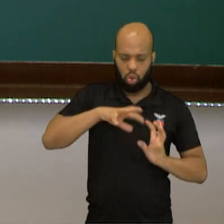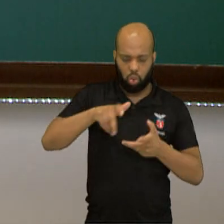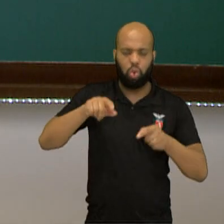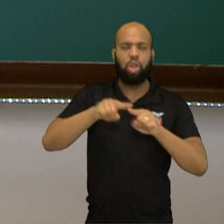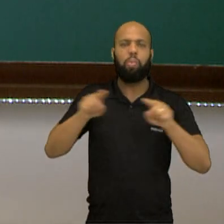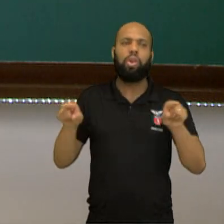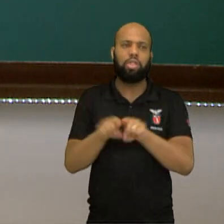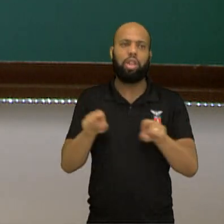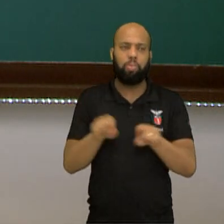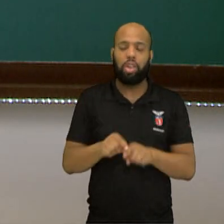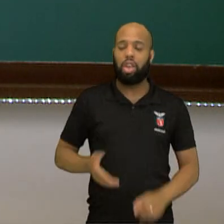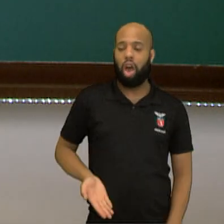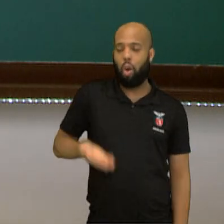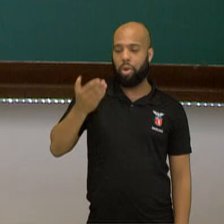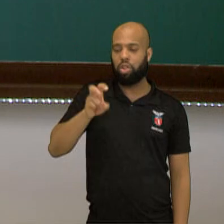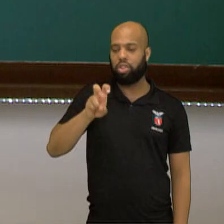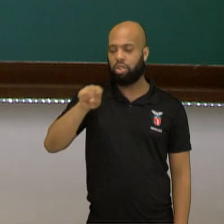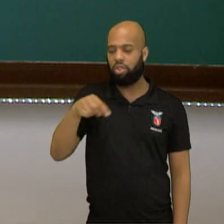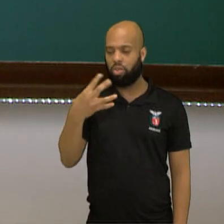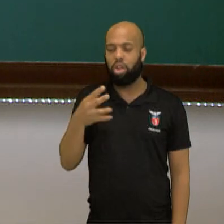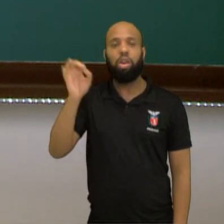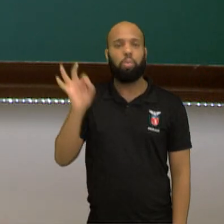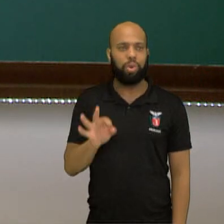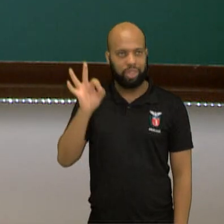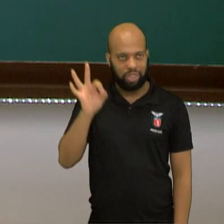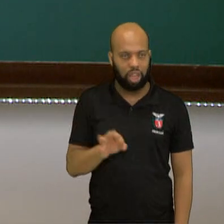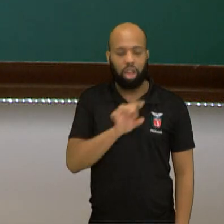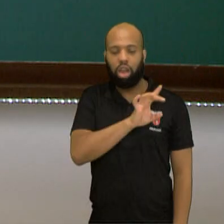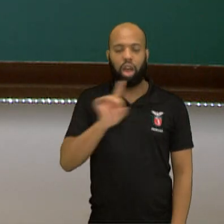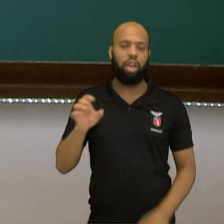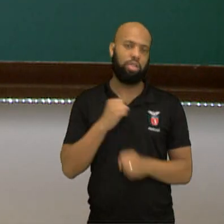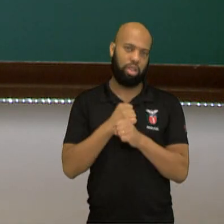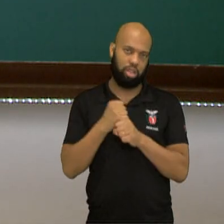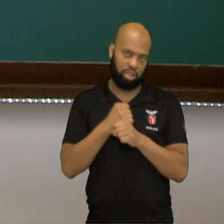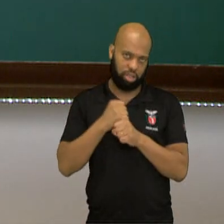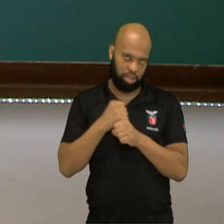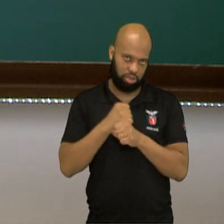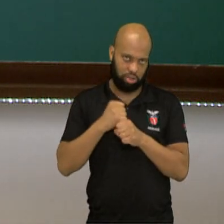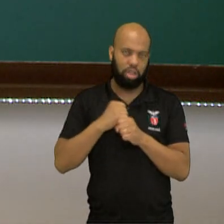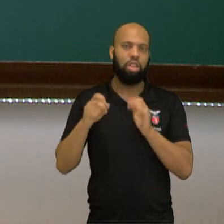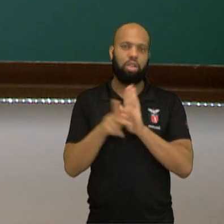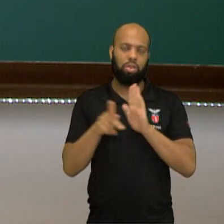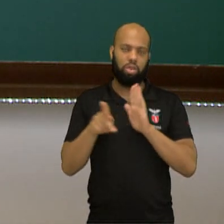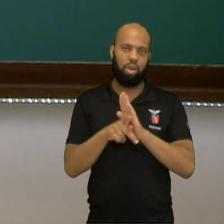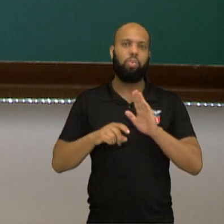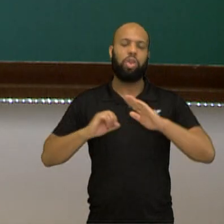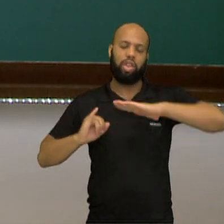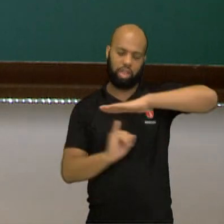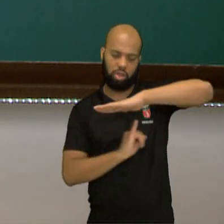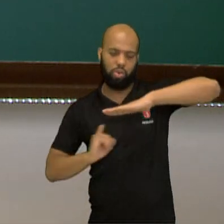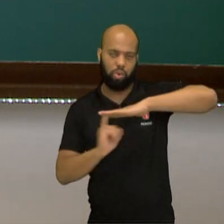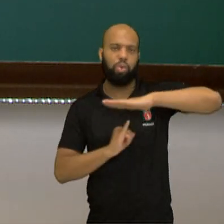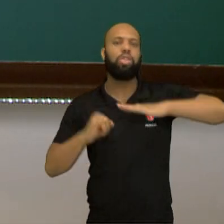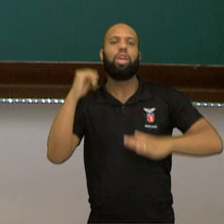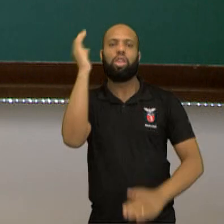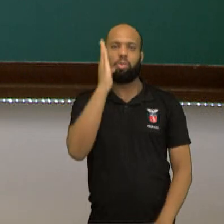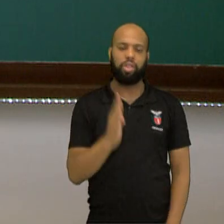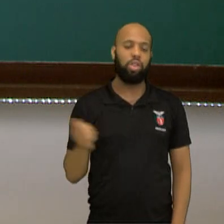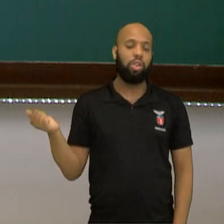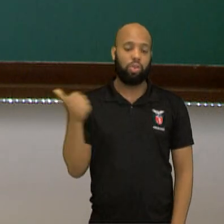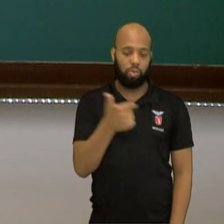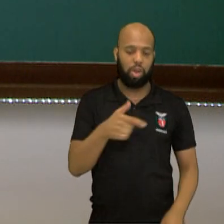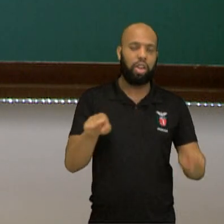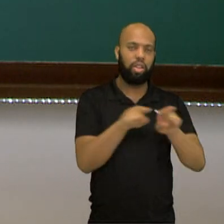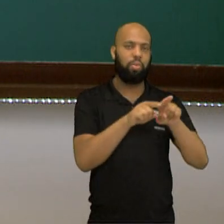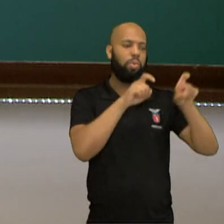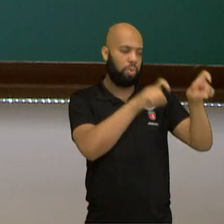cresceu 5,4% em média por ano a indústria brasileira, muito superior ainda ao